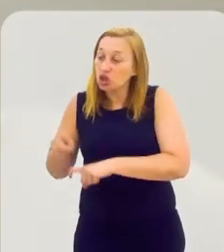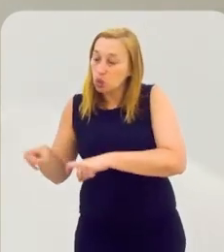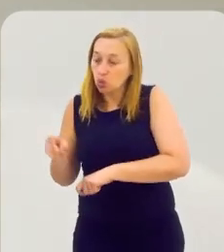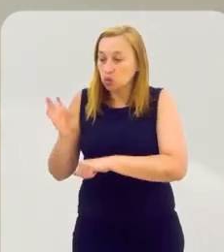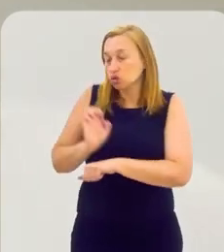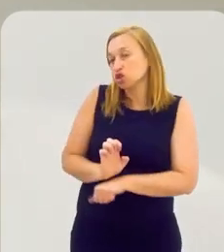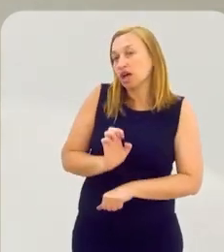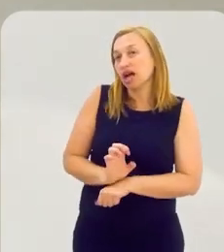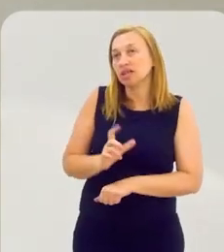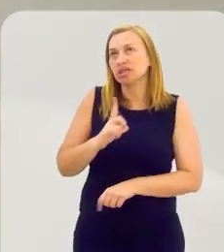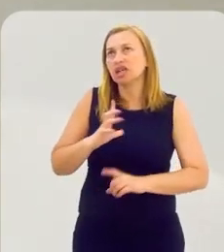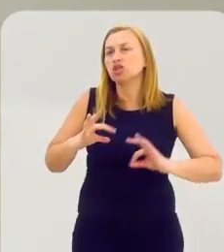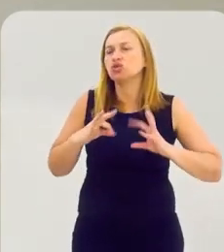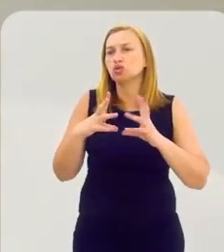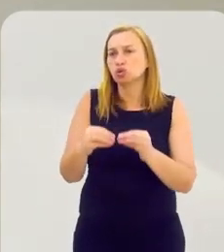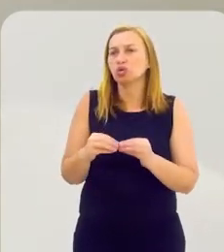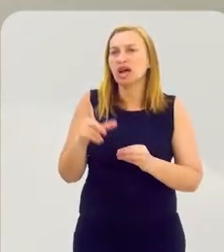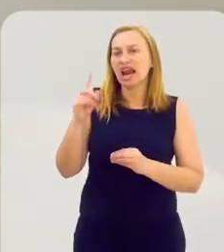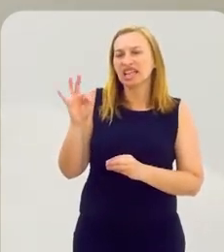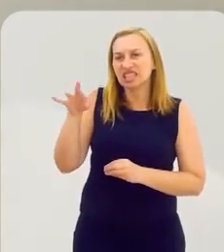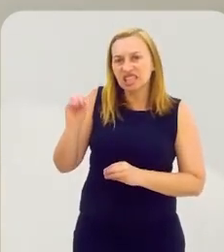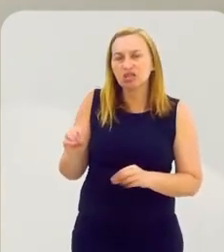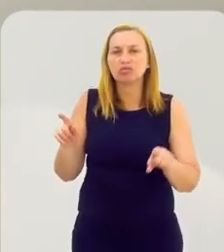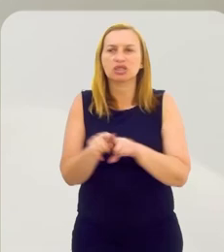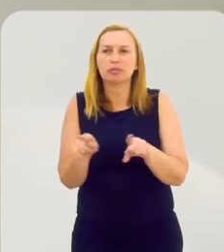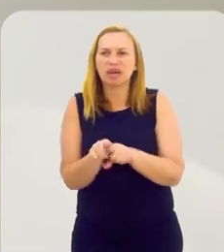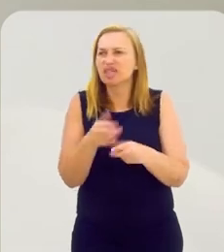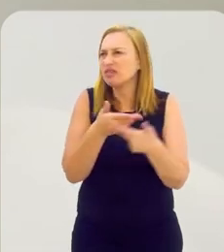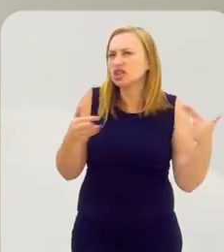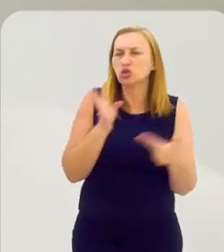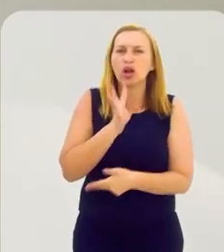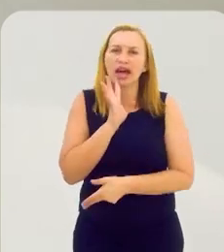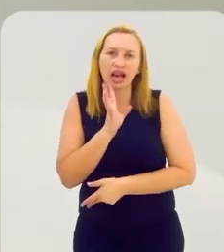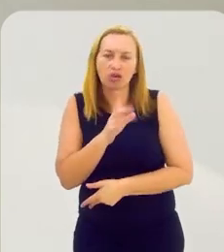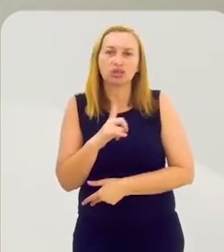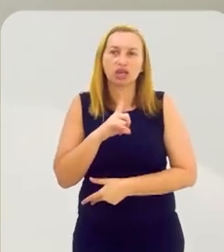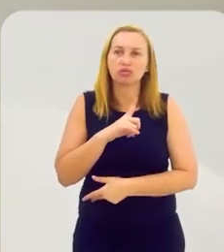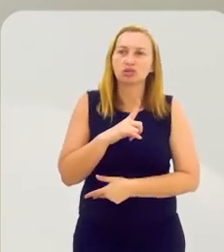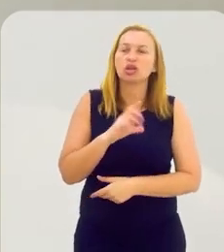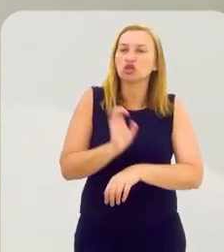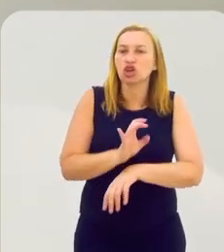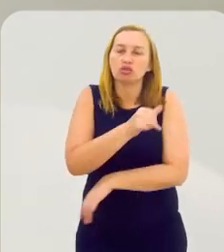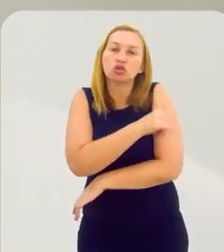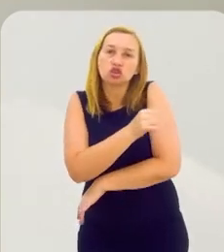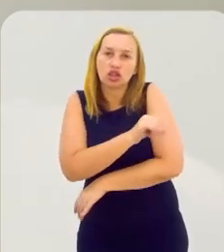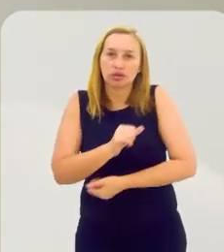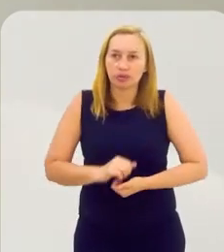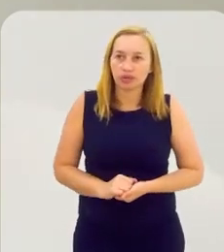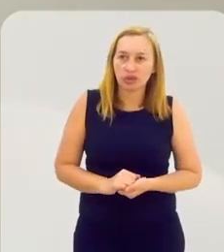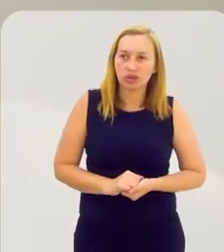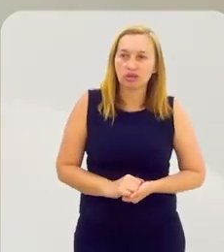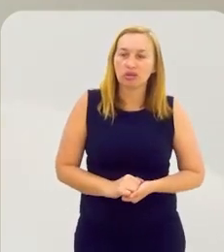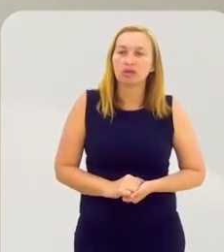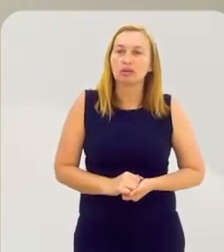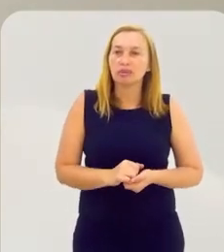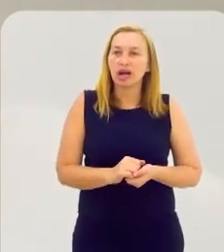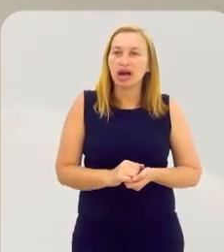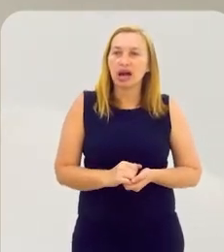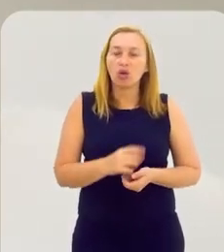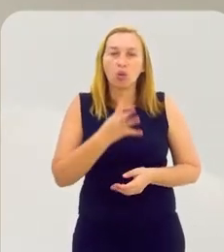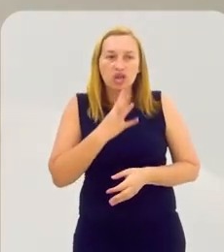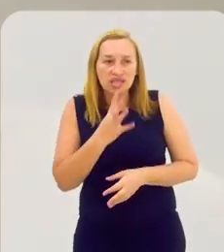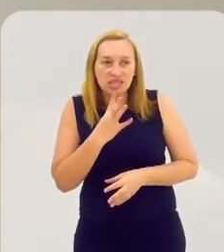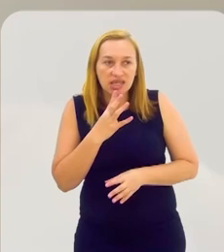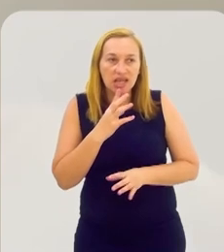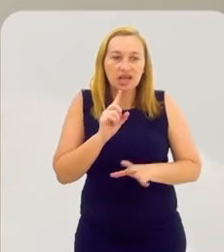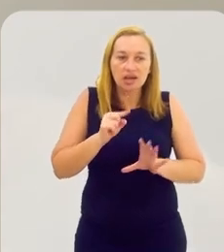gente tem toda uma parte de laticínios também, a gente tem tanta coisa legal no estado do Rio de Janeiro para se explorar e para se anunciar,